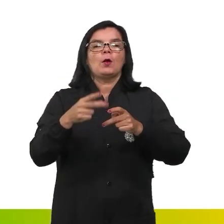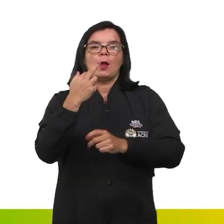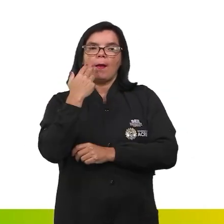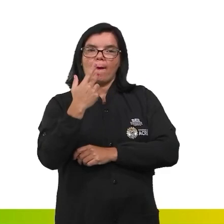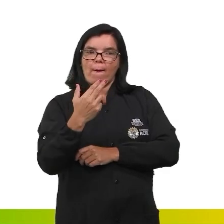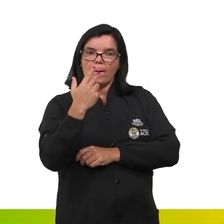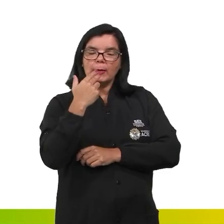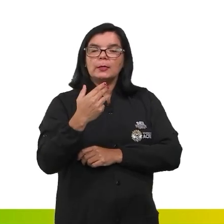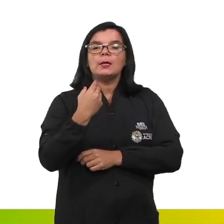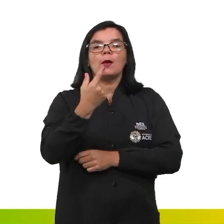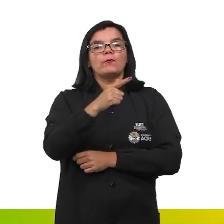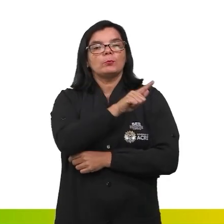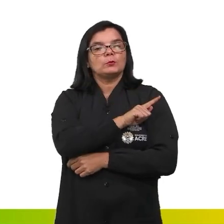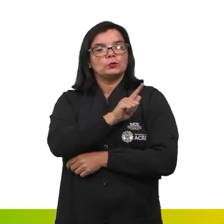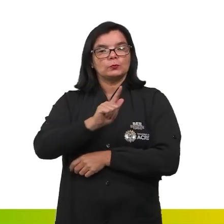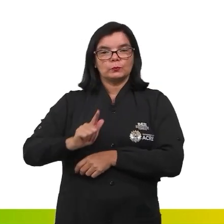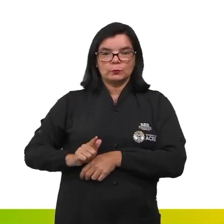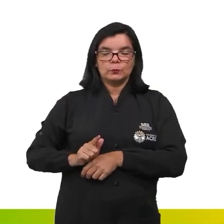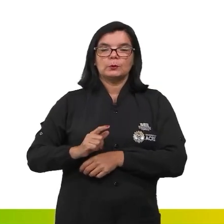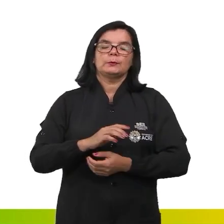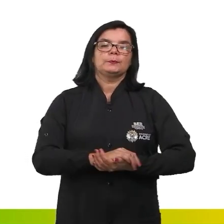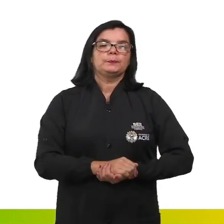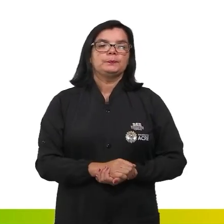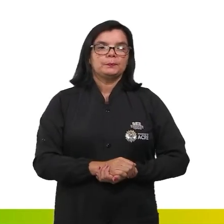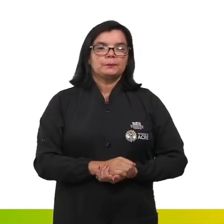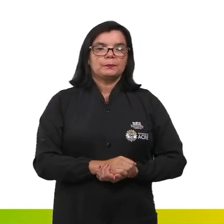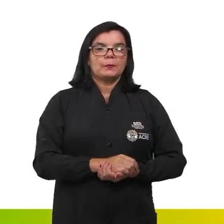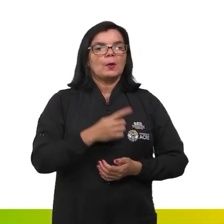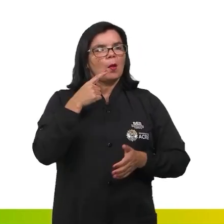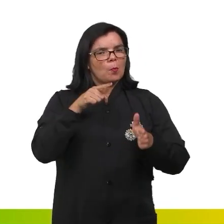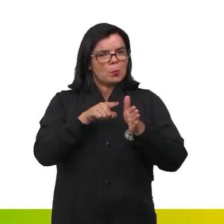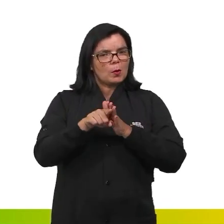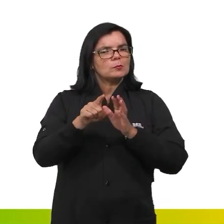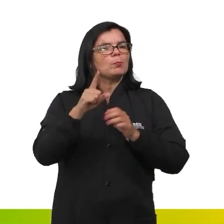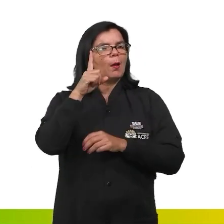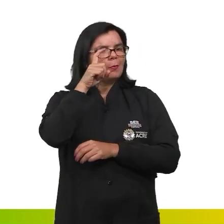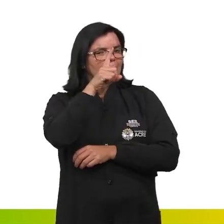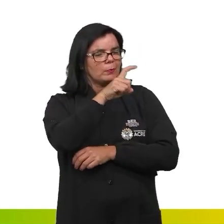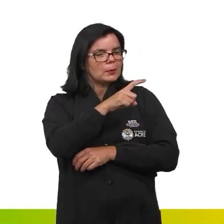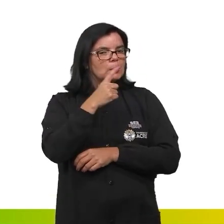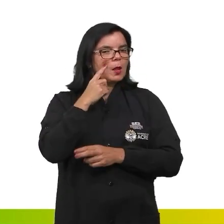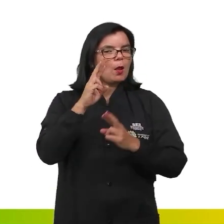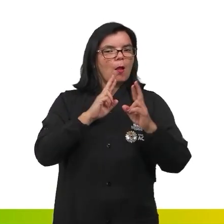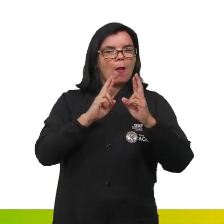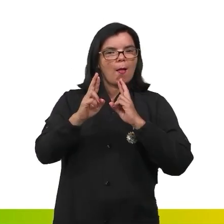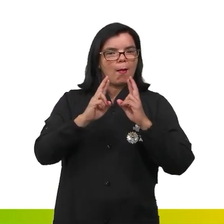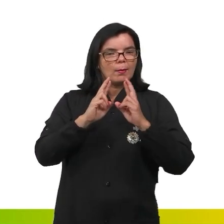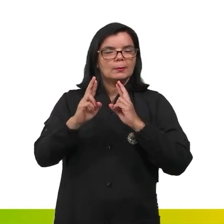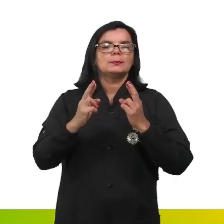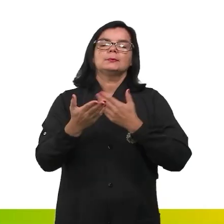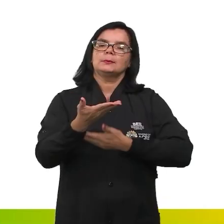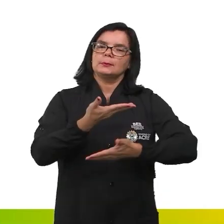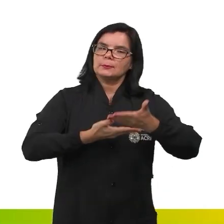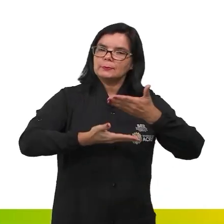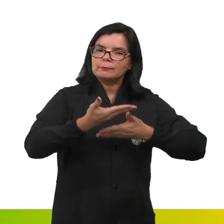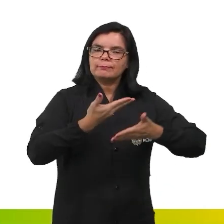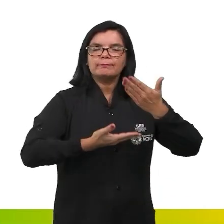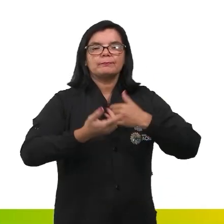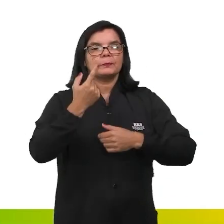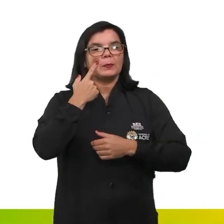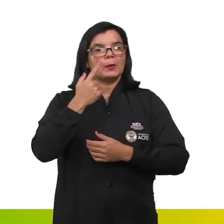população, idioma e forma de governo? É uma pergunta um pouco mais complexa, você tem que relacionar várias coisas, né, galerinha? Mas vamos lá,